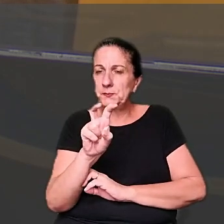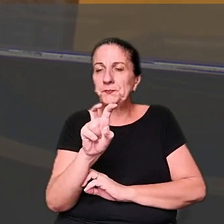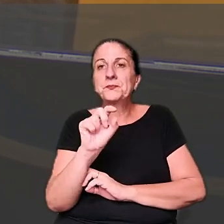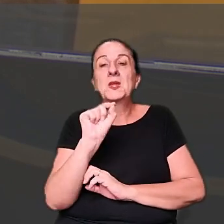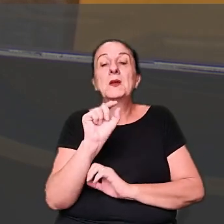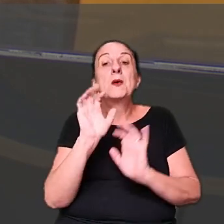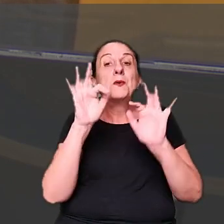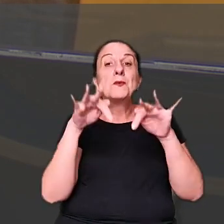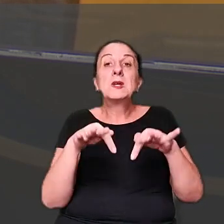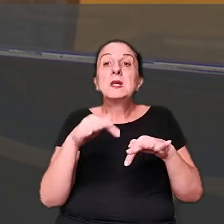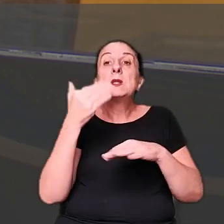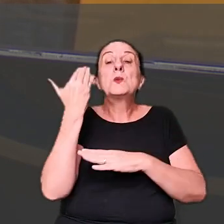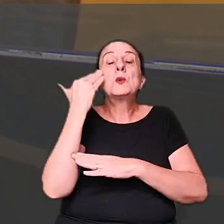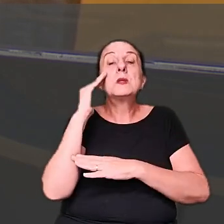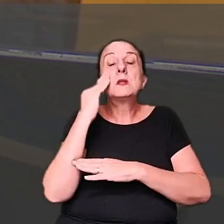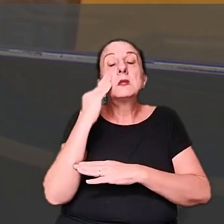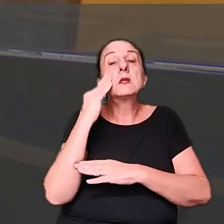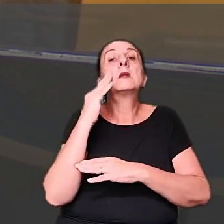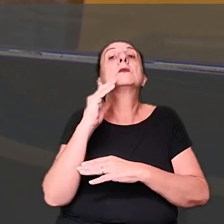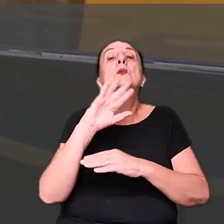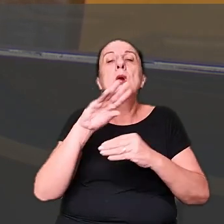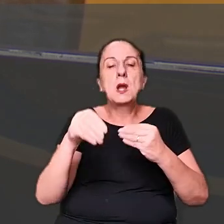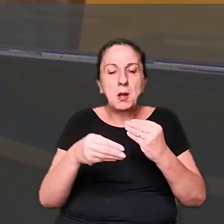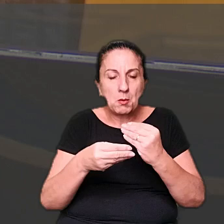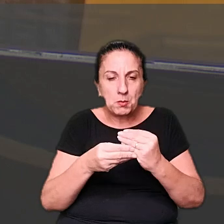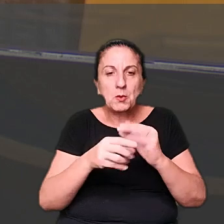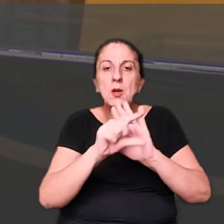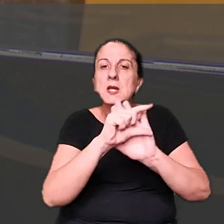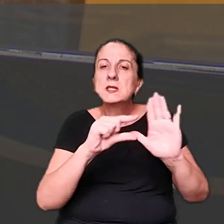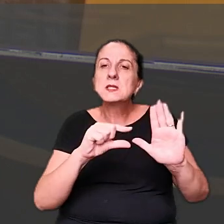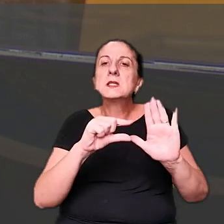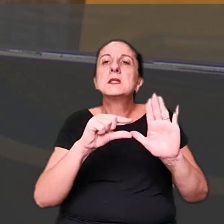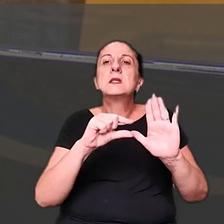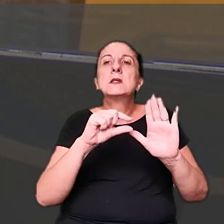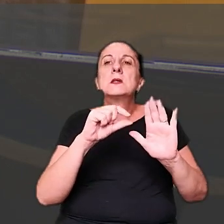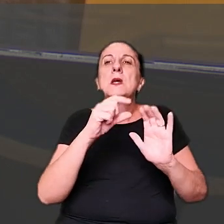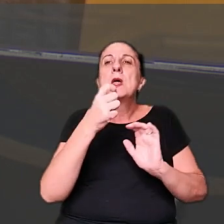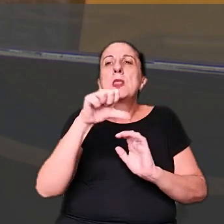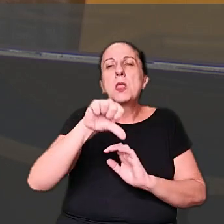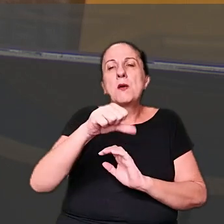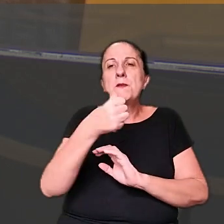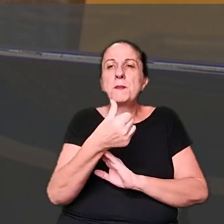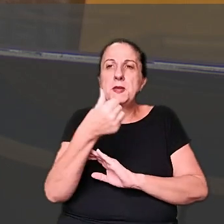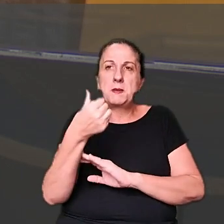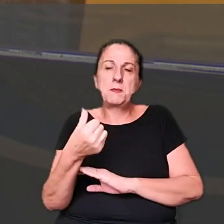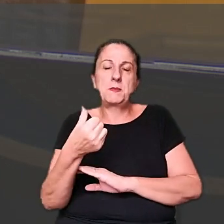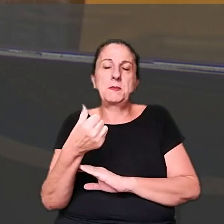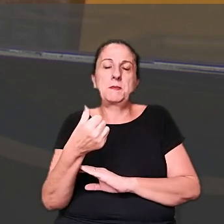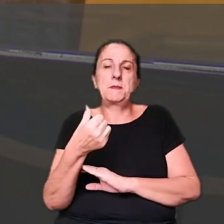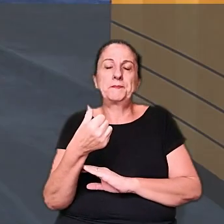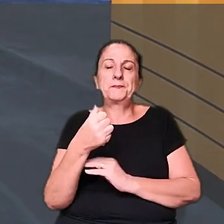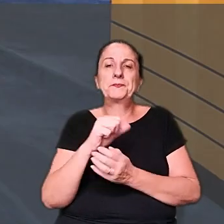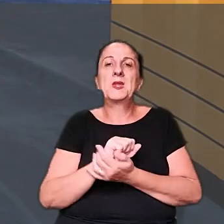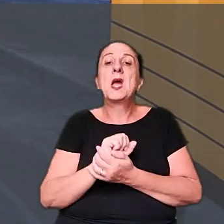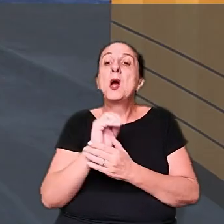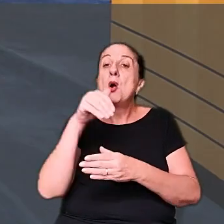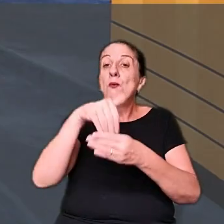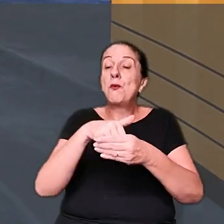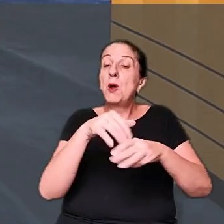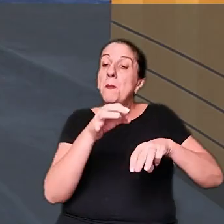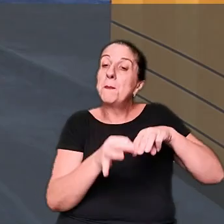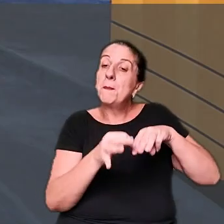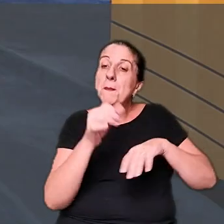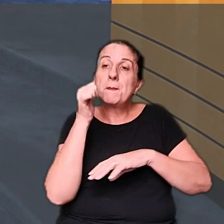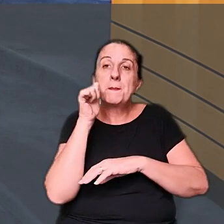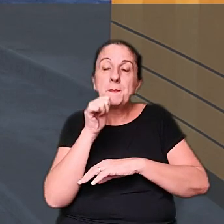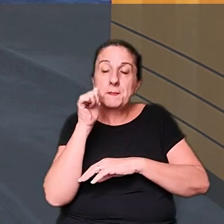525 para ação rescisória, entendendo, no entanto, cabível com base no inciso 5º do 966 do CPC. Segundo o voto